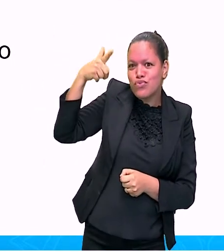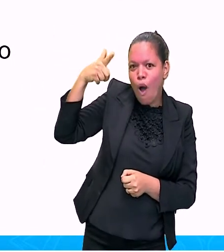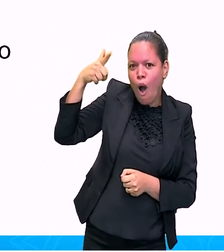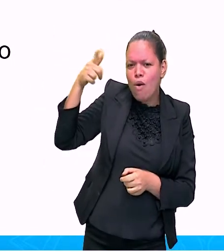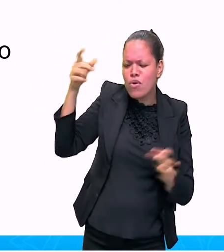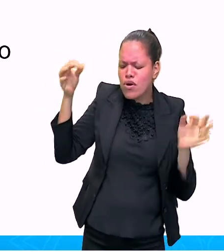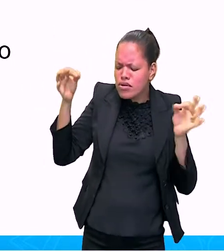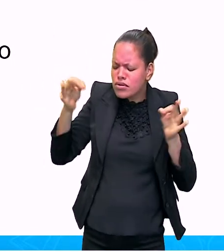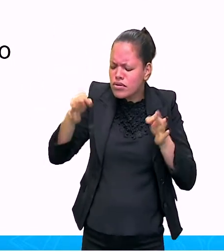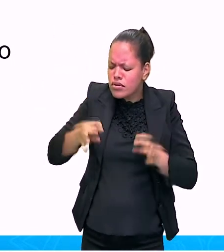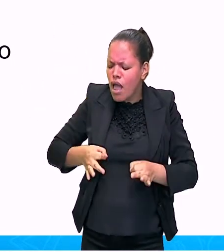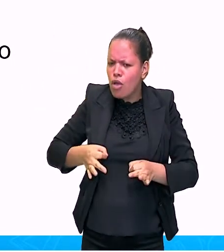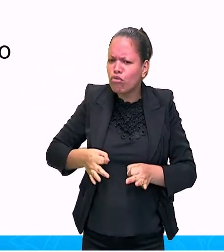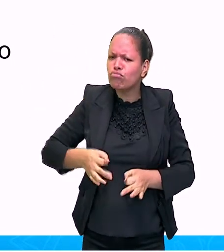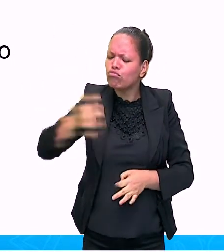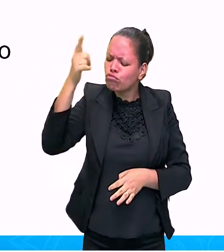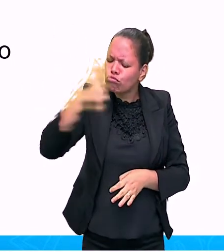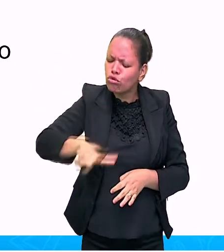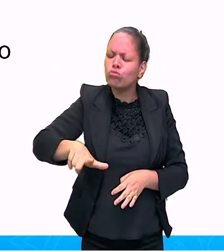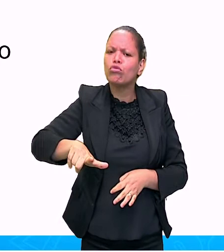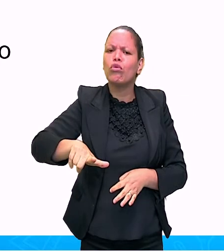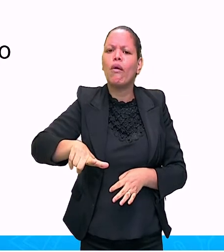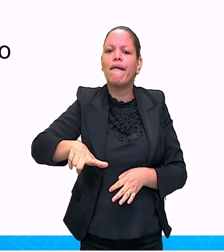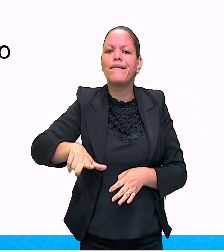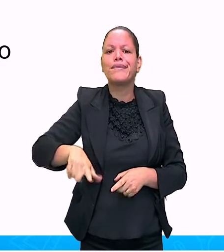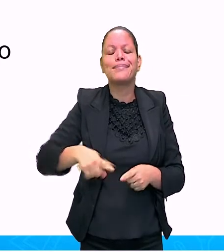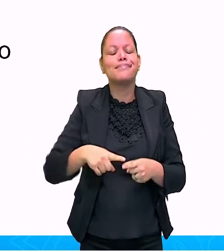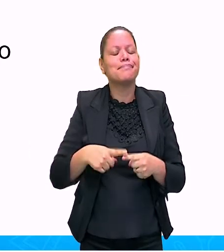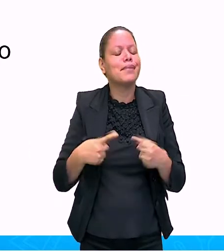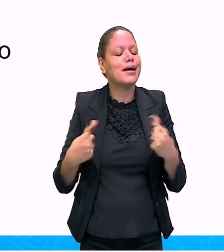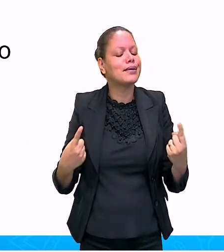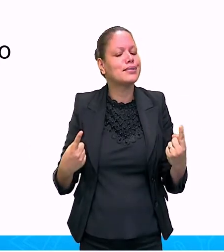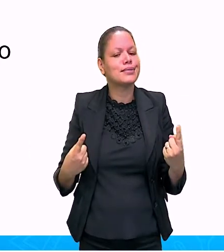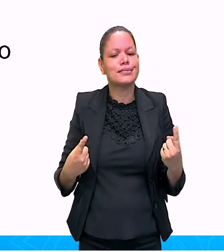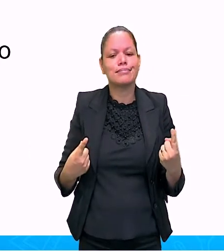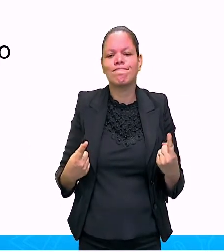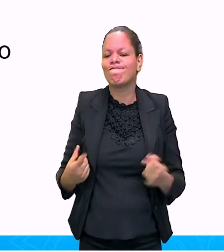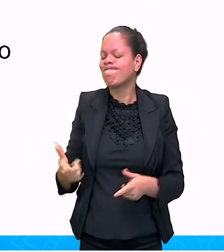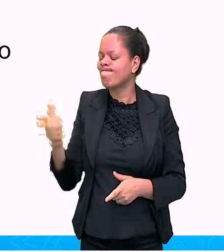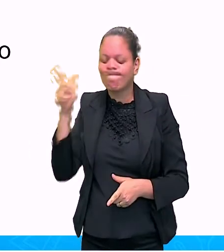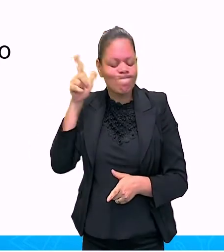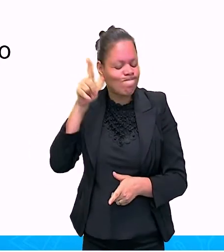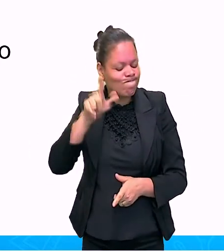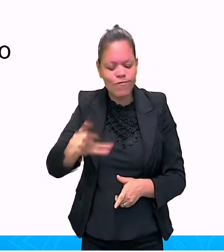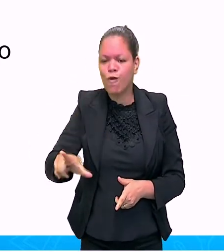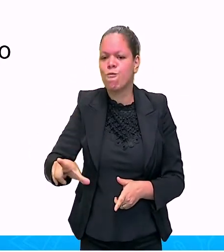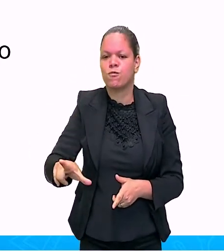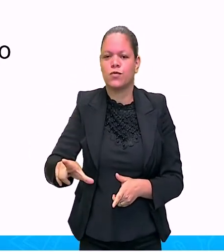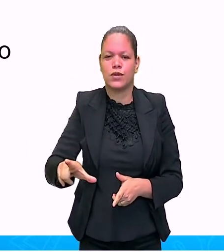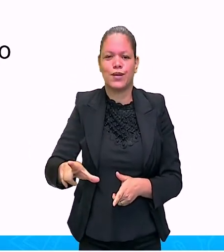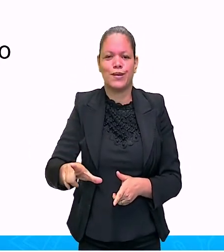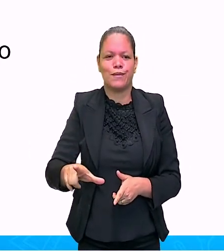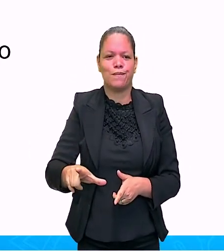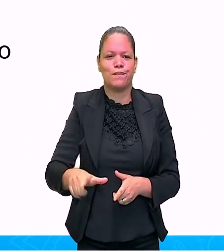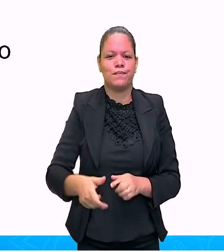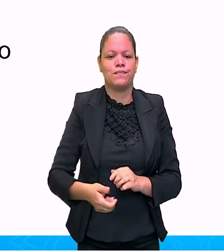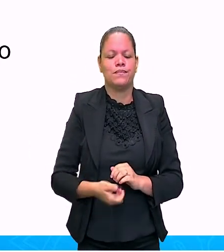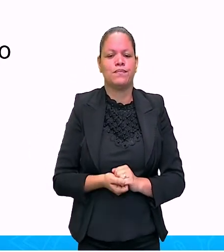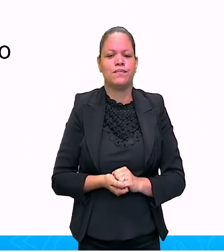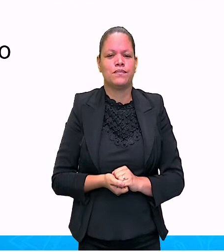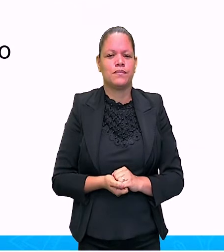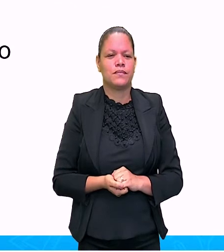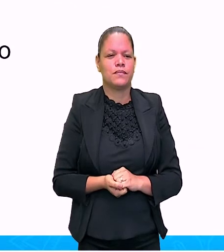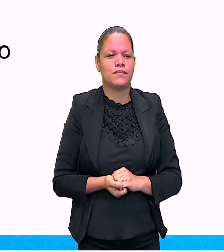tentou consertar, só que teve jeito? Não teve jeito.